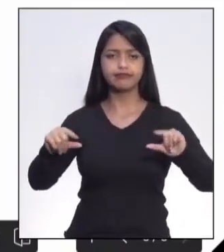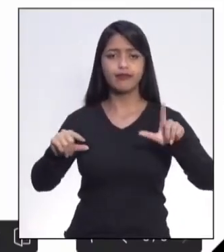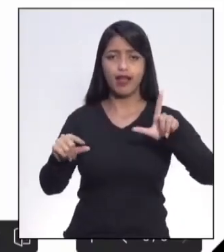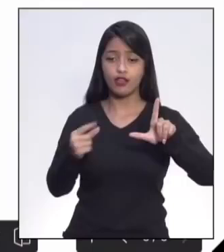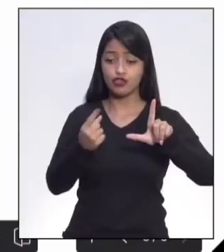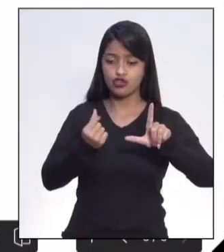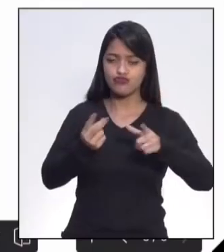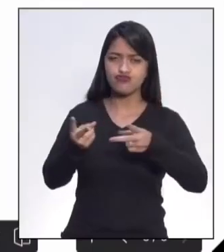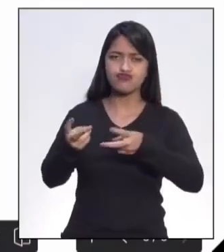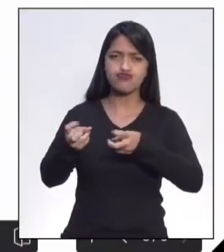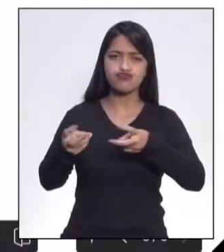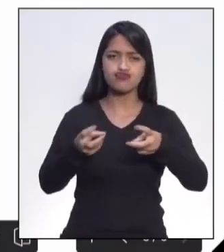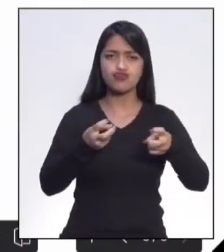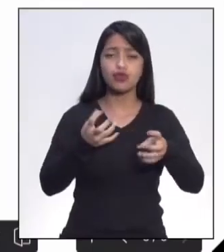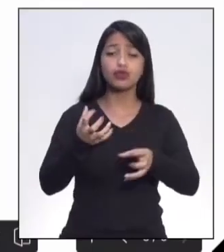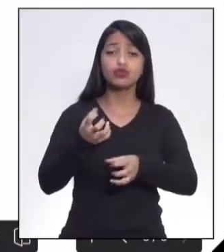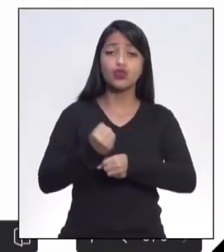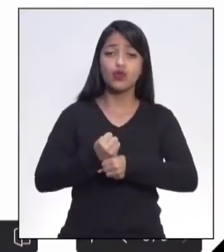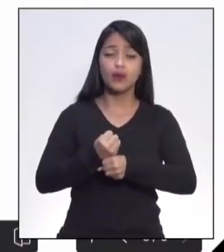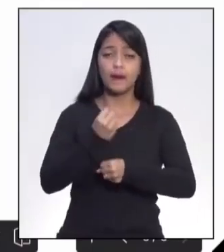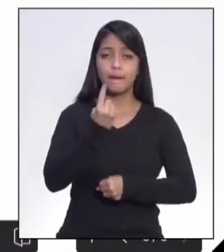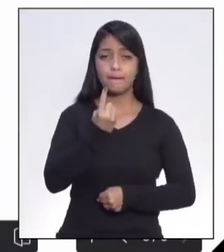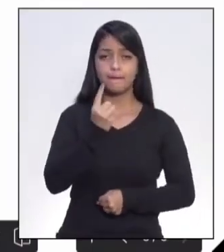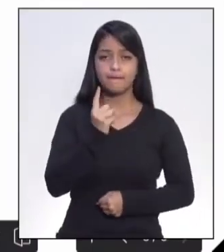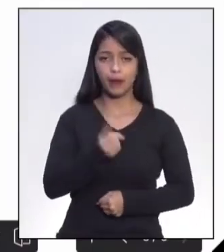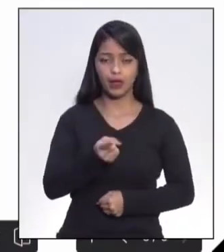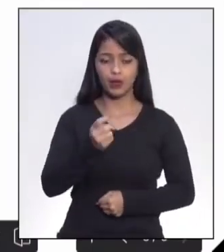igual a R$